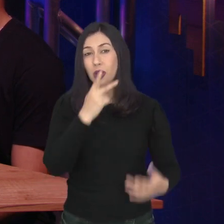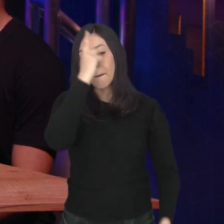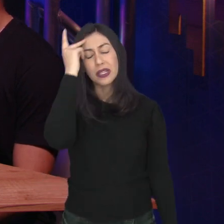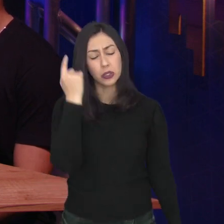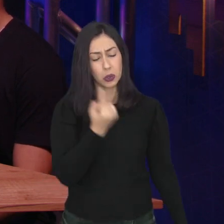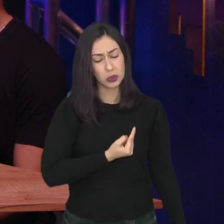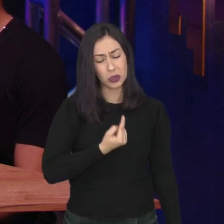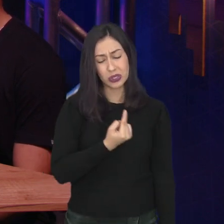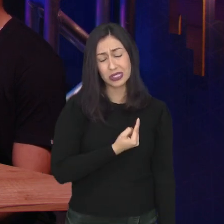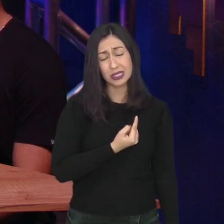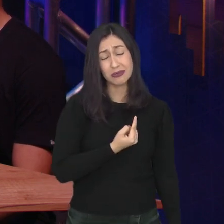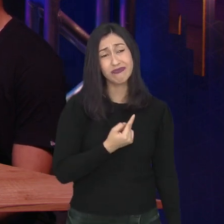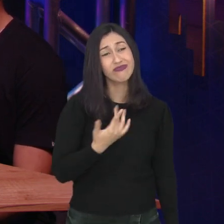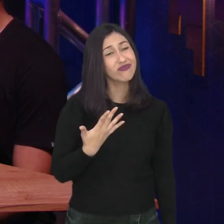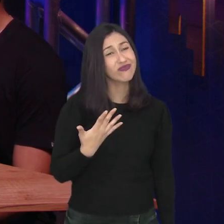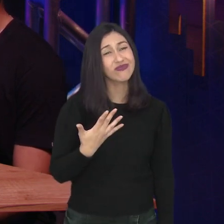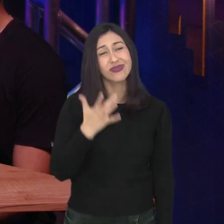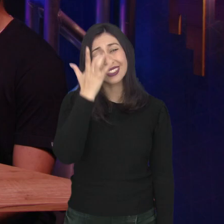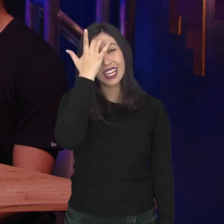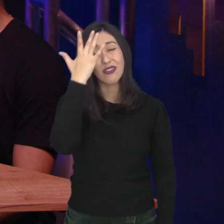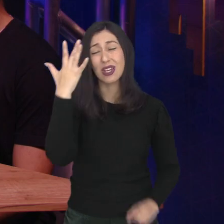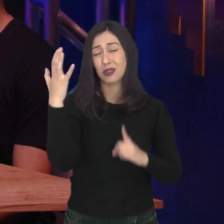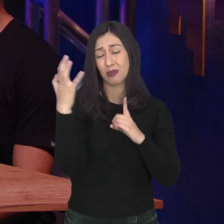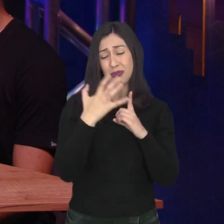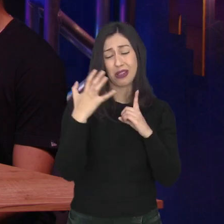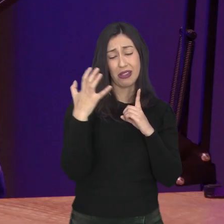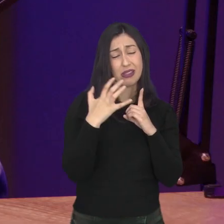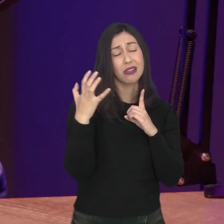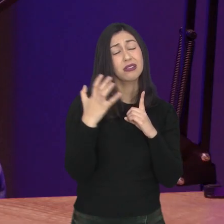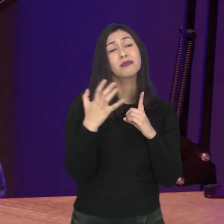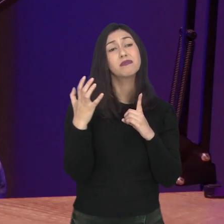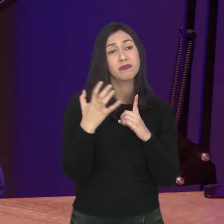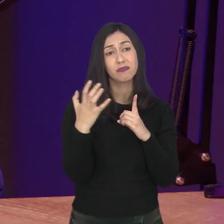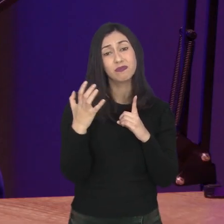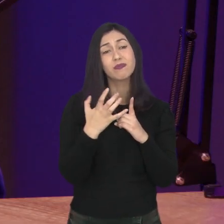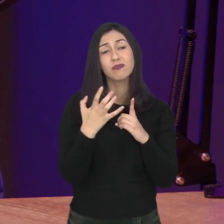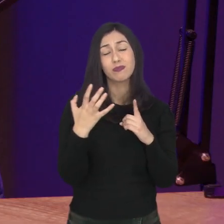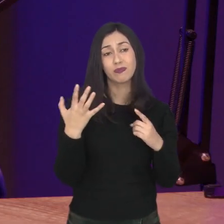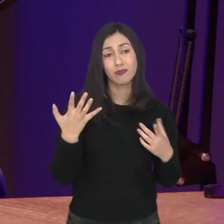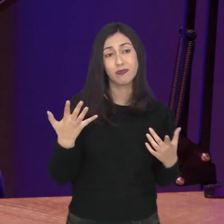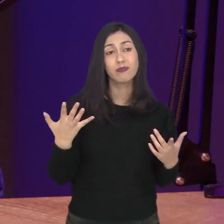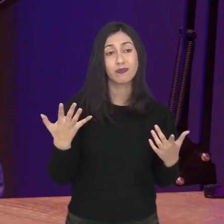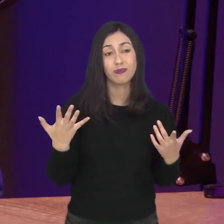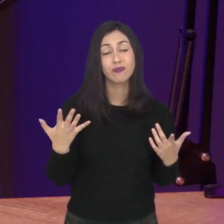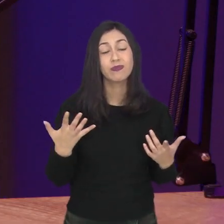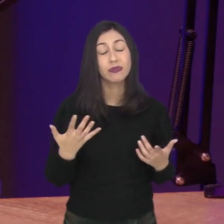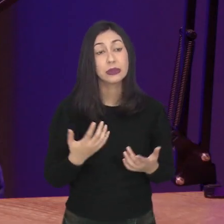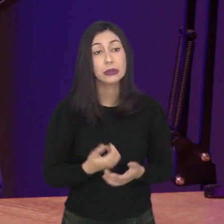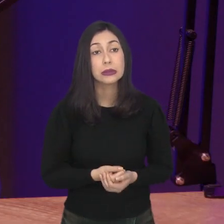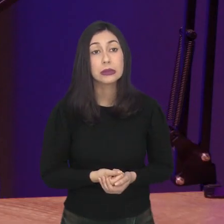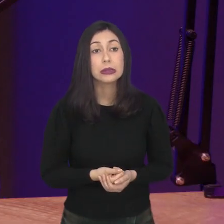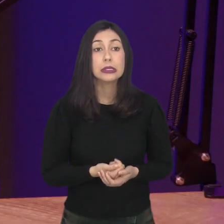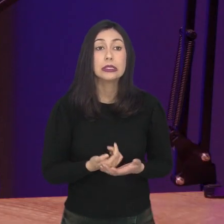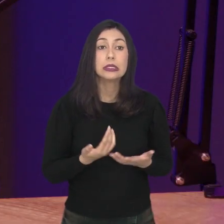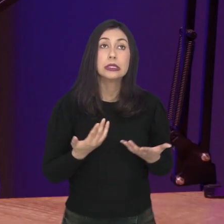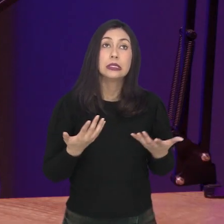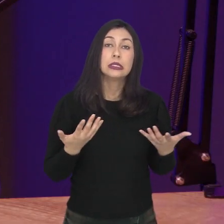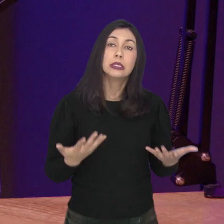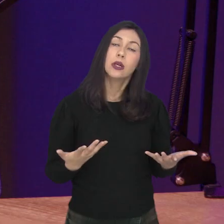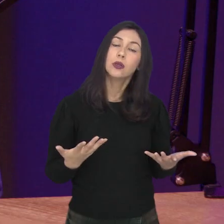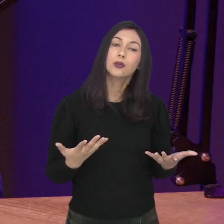sozinhas, elas são mais suscetíveis, né? Elas estão a desenvolverem, a serem vítimas, né? Na verdade.